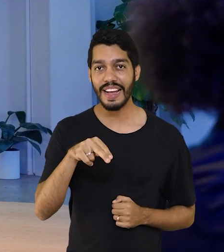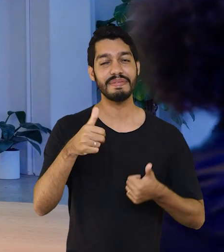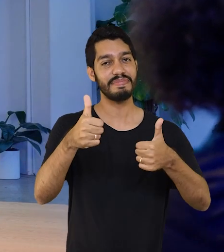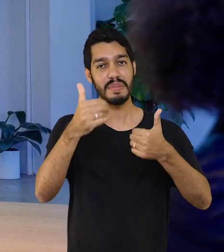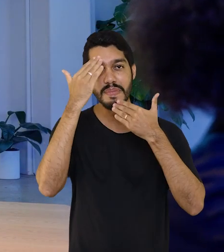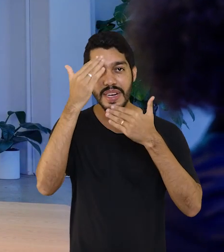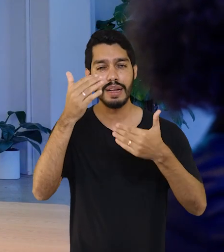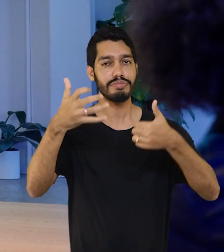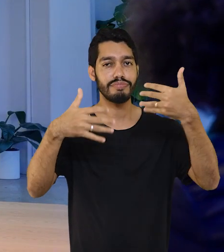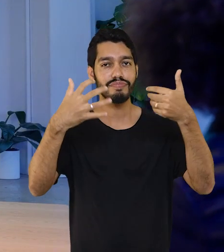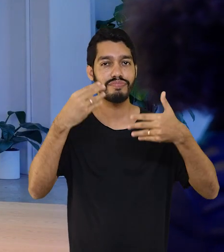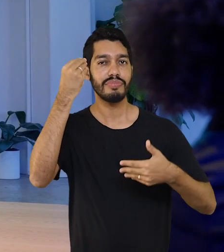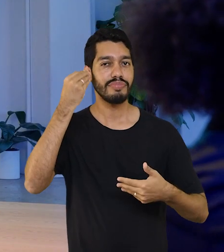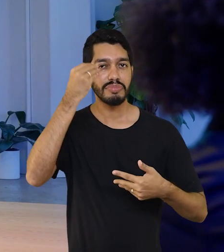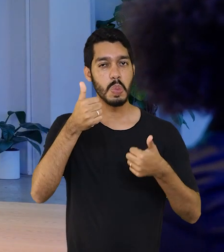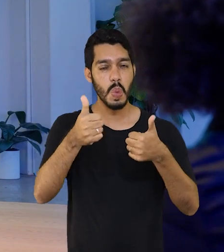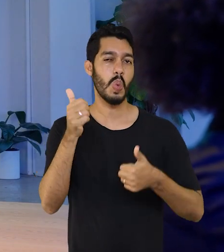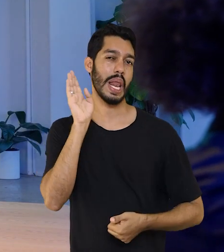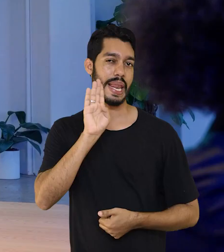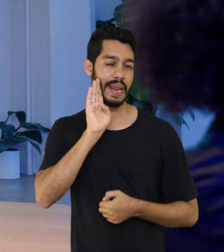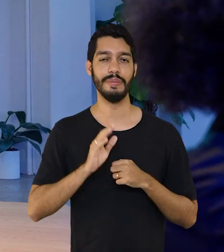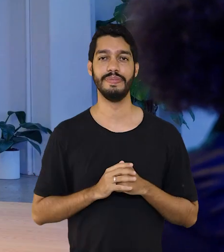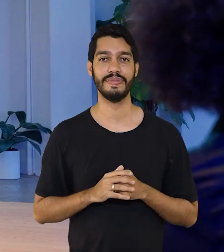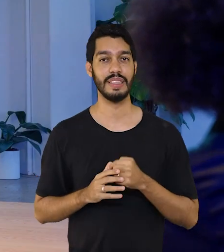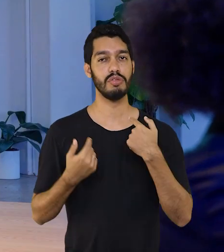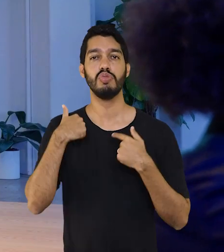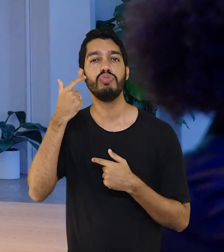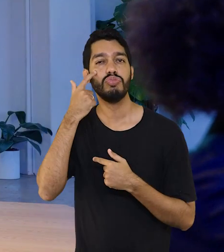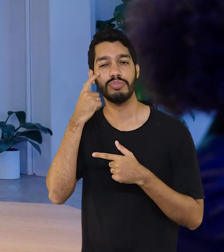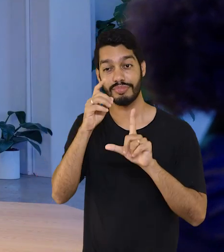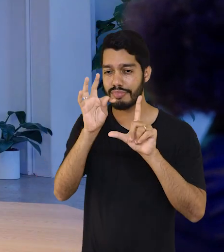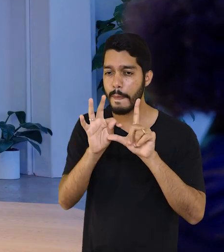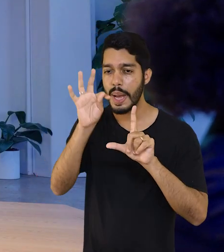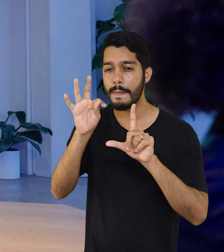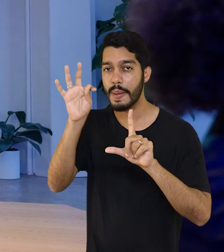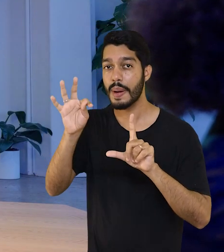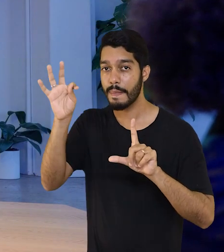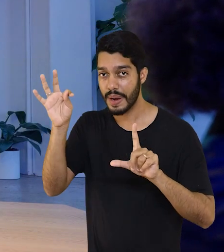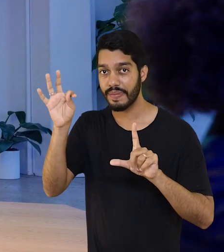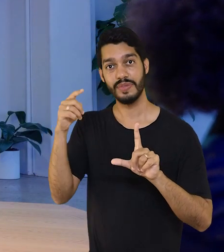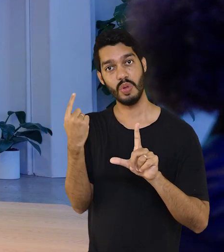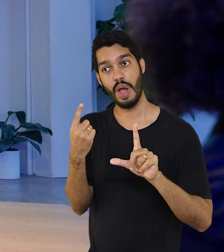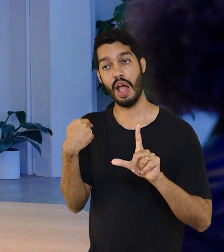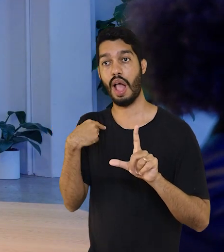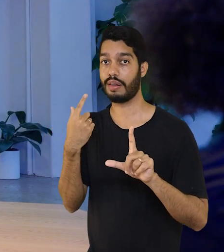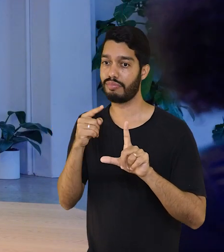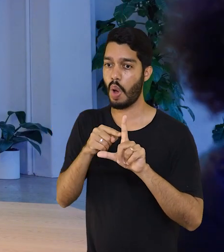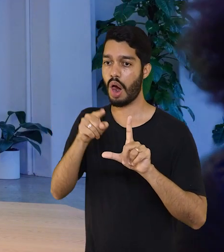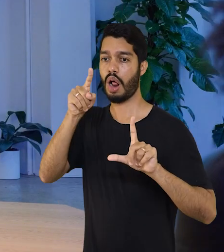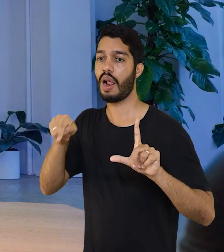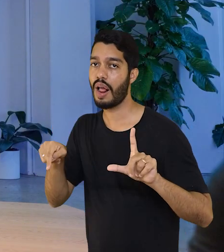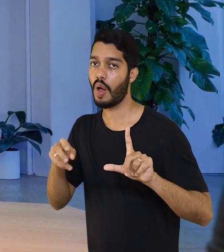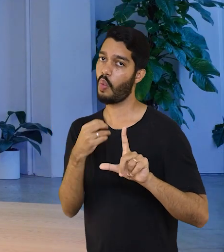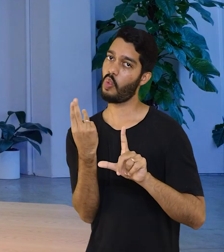obrigada pelos cases super legais. Eu tenho uma curiosidade. Tem algumas tendências que a gente tem visto, não sei ainda se efêmeras ou não, que eu acho